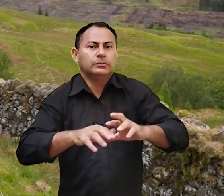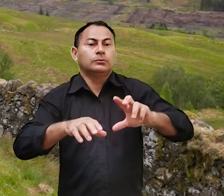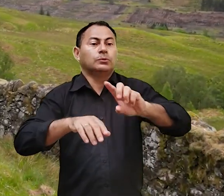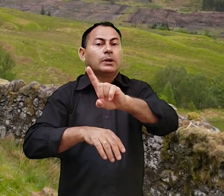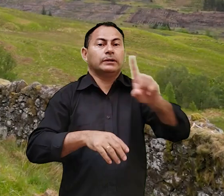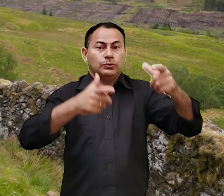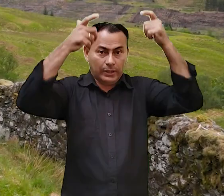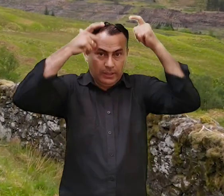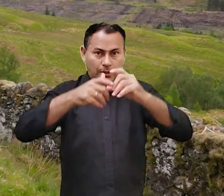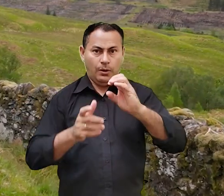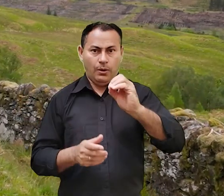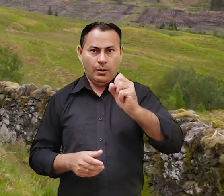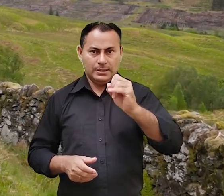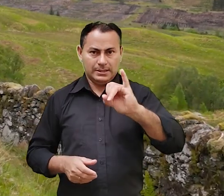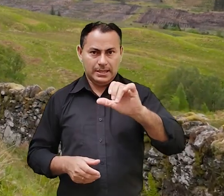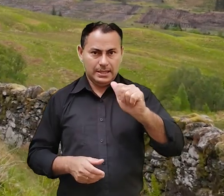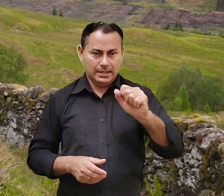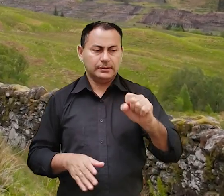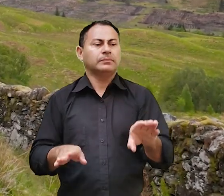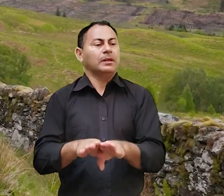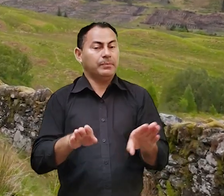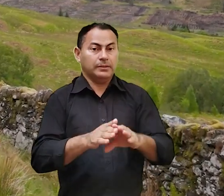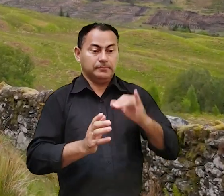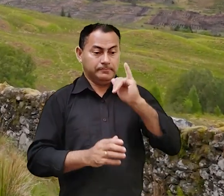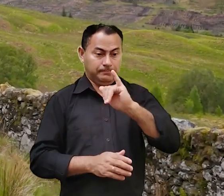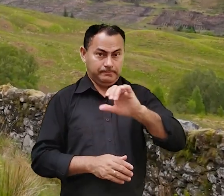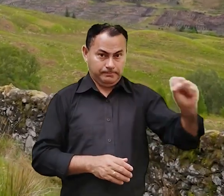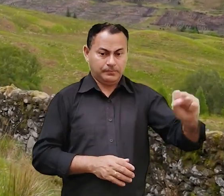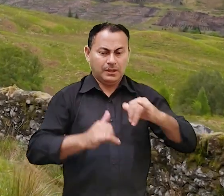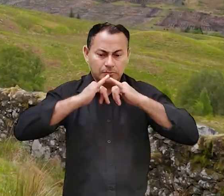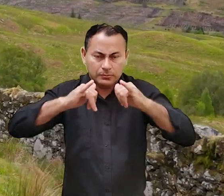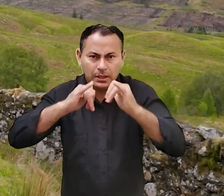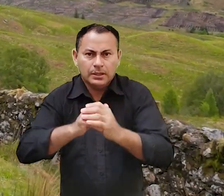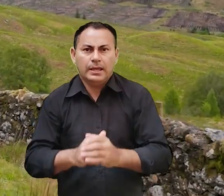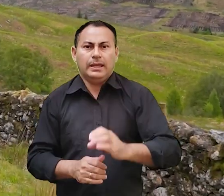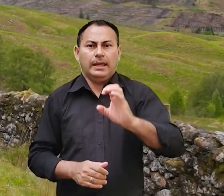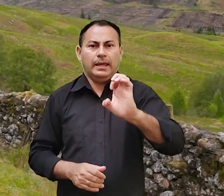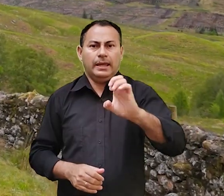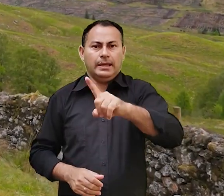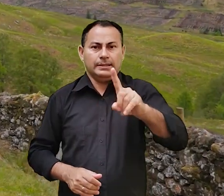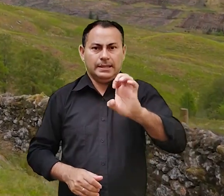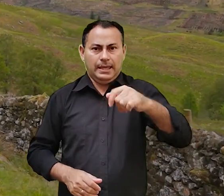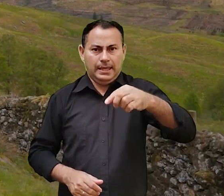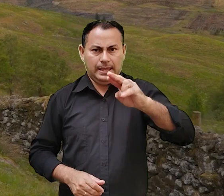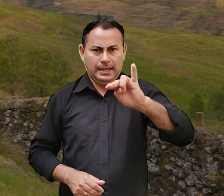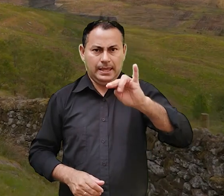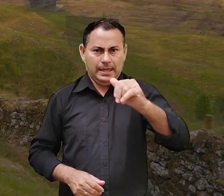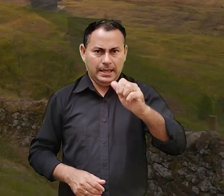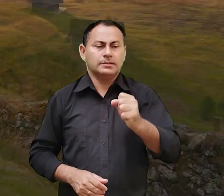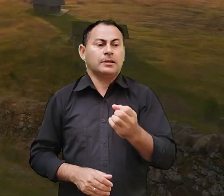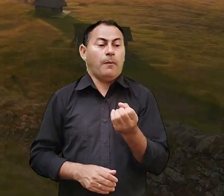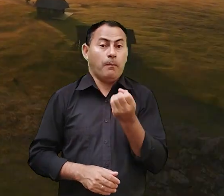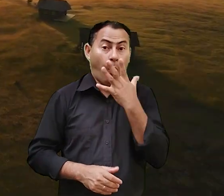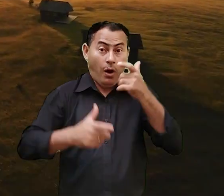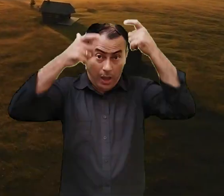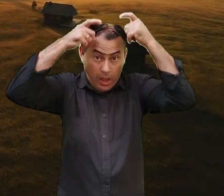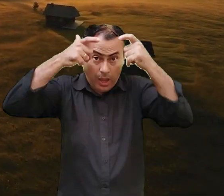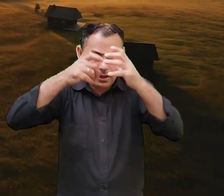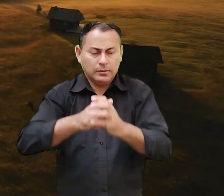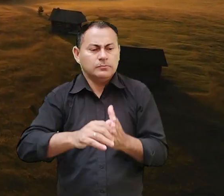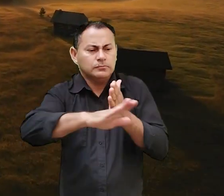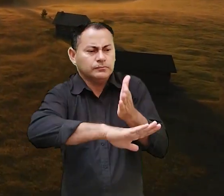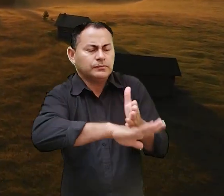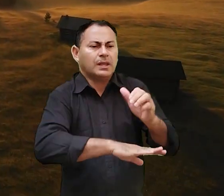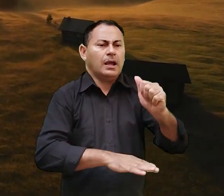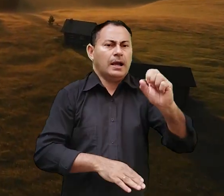Uzias. Isaías também pregou durante o reinado de Ezequias, que foi um bom rei. Apesar de ter muito a dizer a respeito da